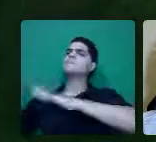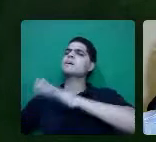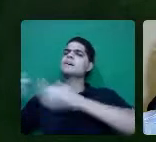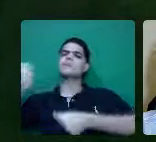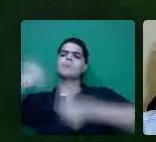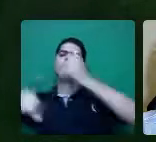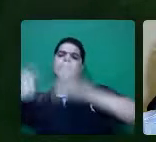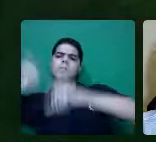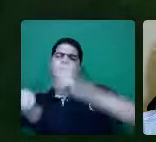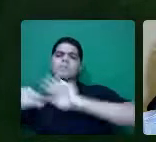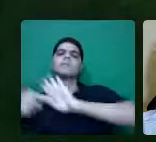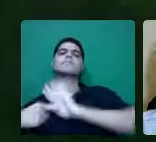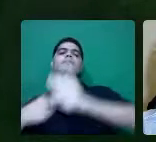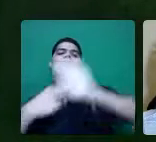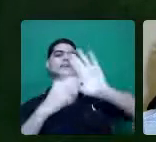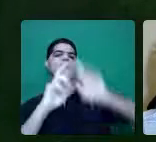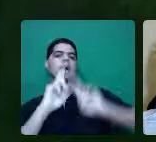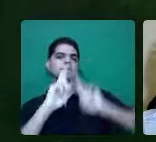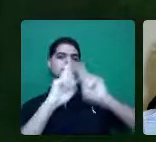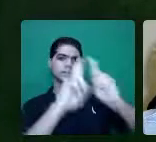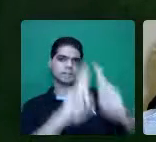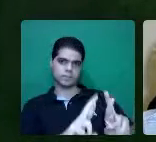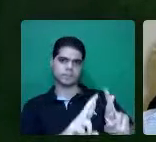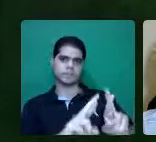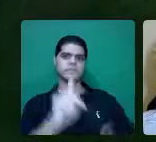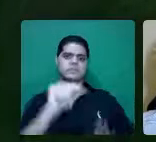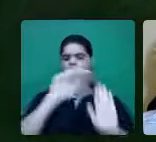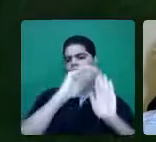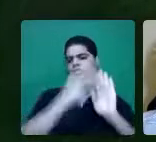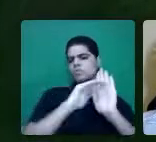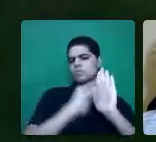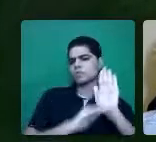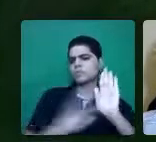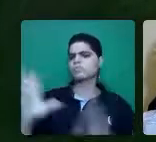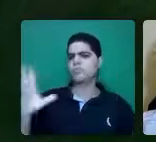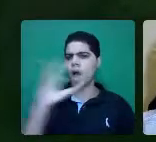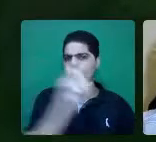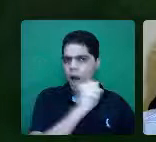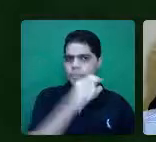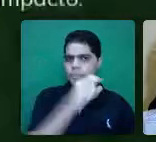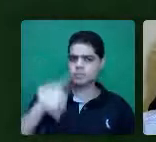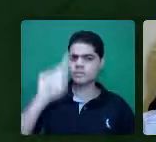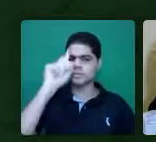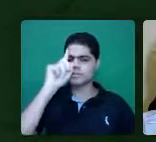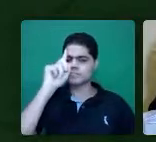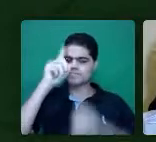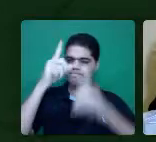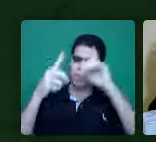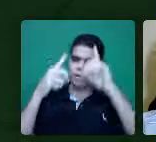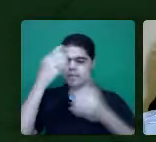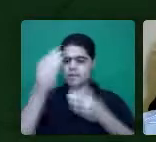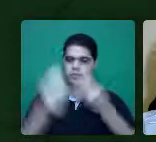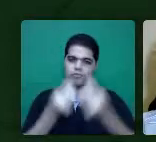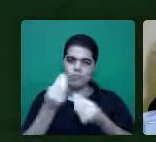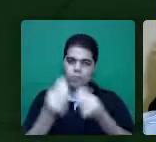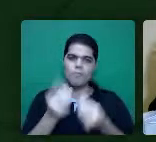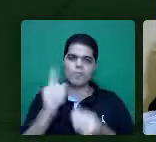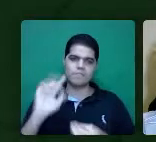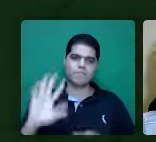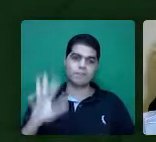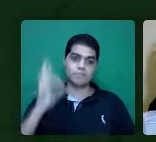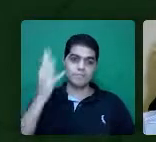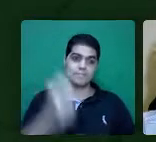Então, esse é o nosso cronograma, é super rapidinho, mas vocês conseguem aí ter uma ideia de como que vai funcionar. E aí surge muito